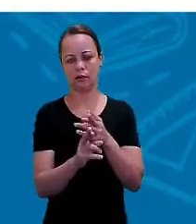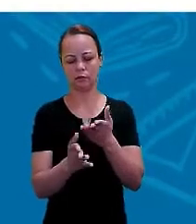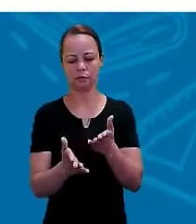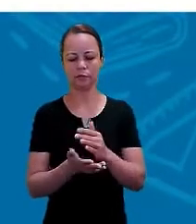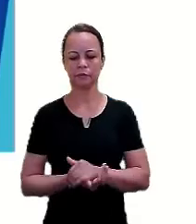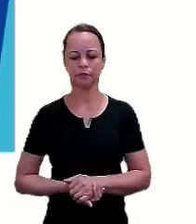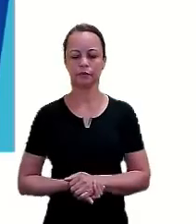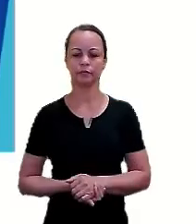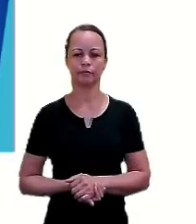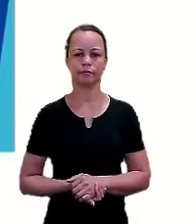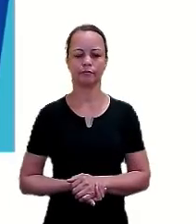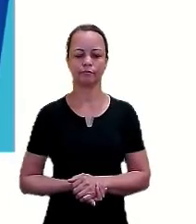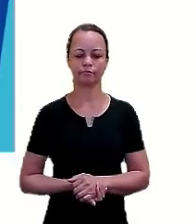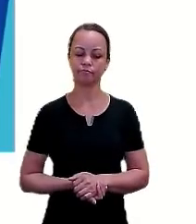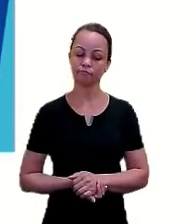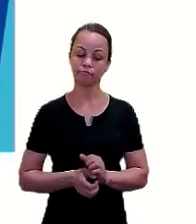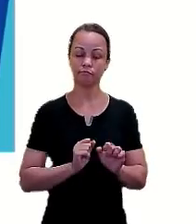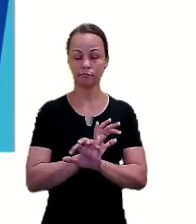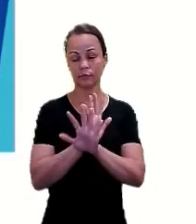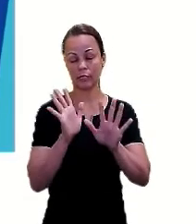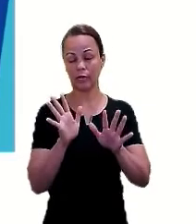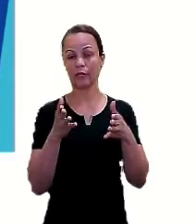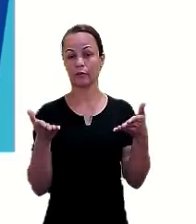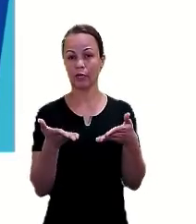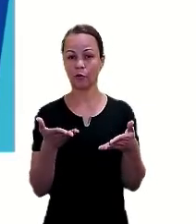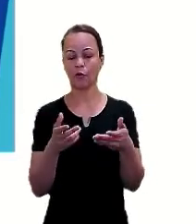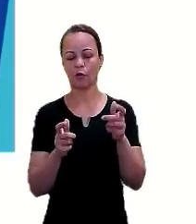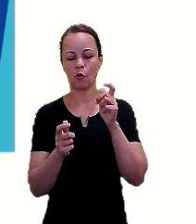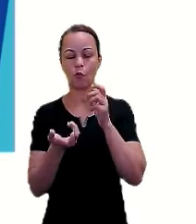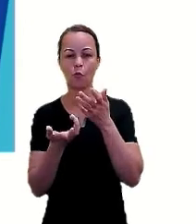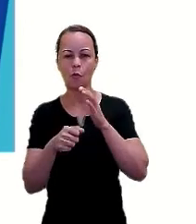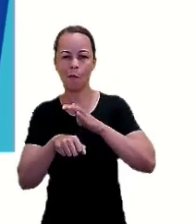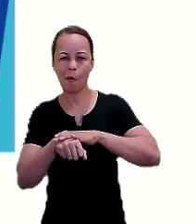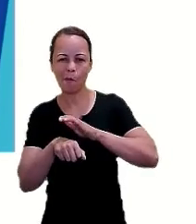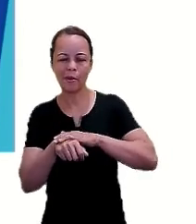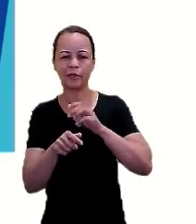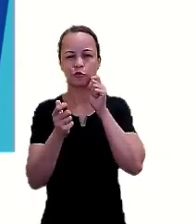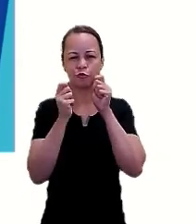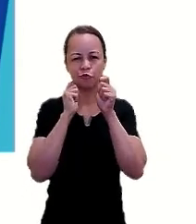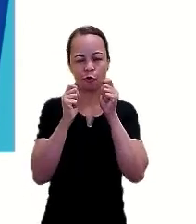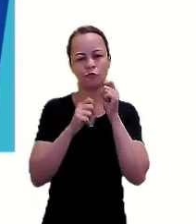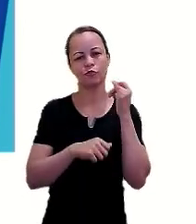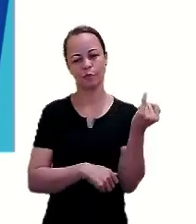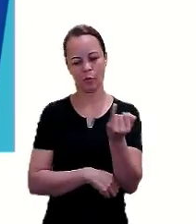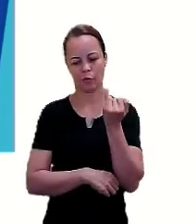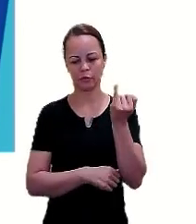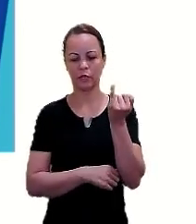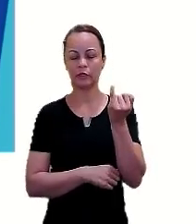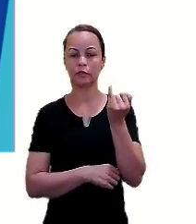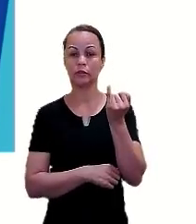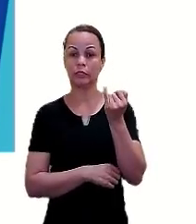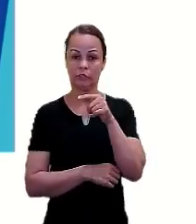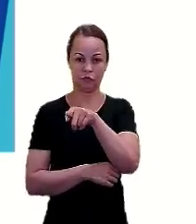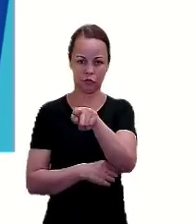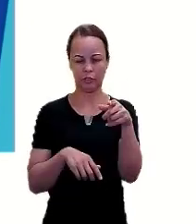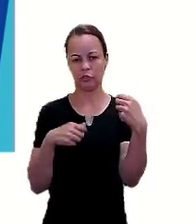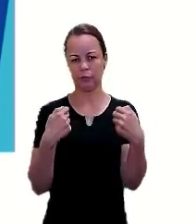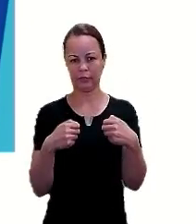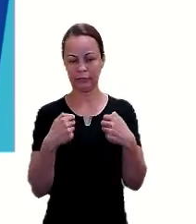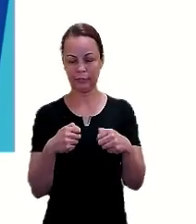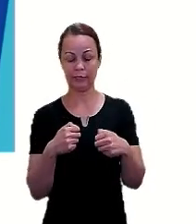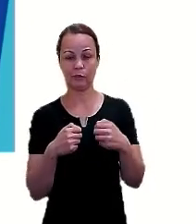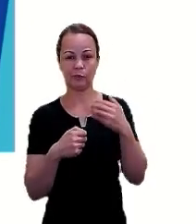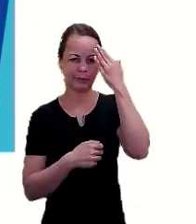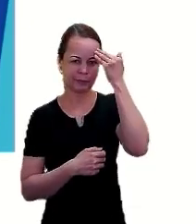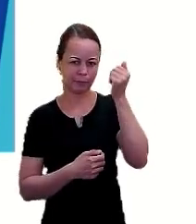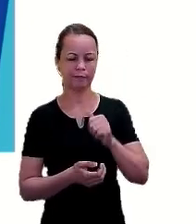não poderia deixar de falar nesse momento que é muito fofo, muito importante, que é o momento você precisa saber. E aí você pode